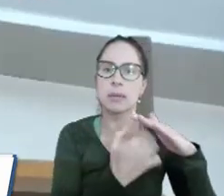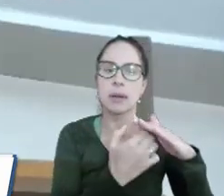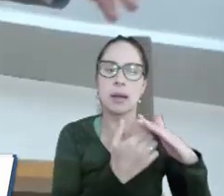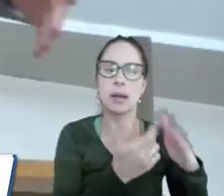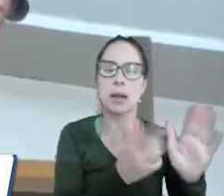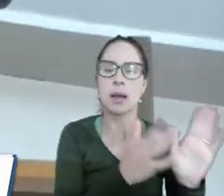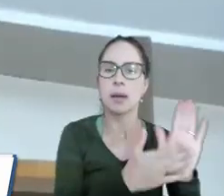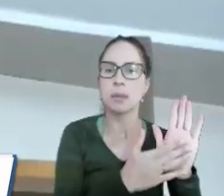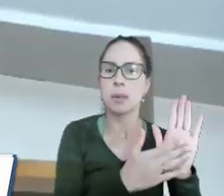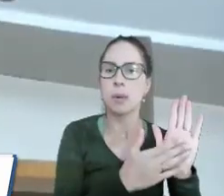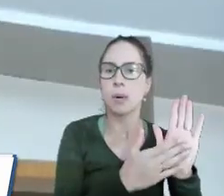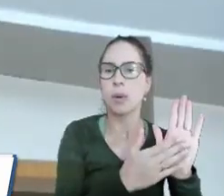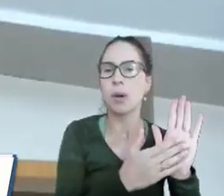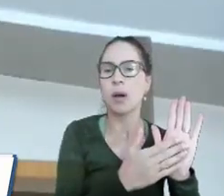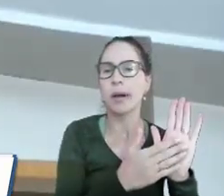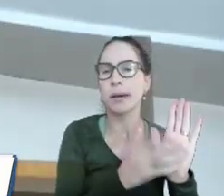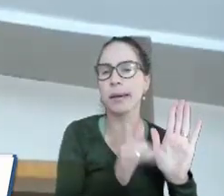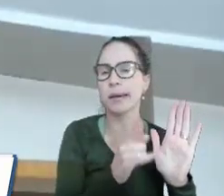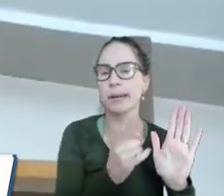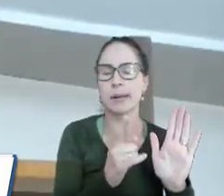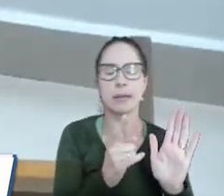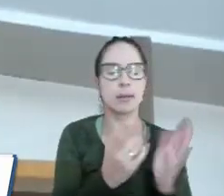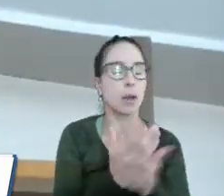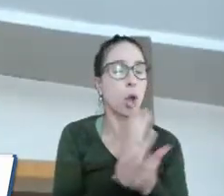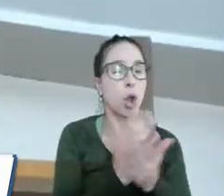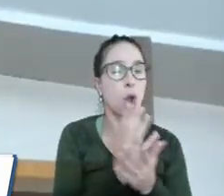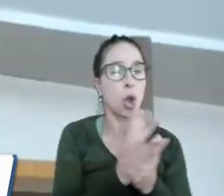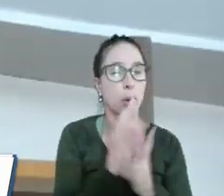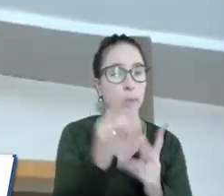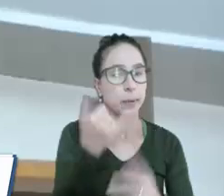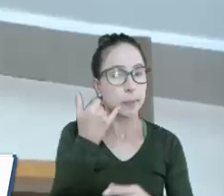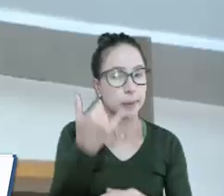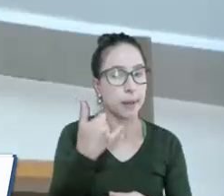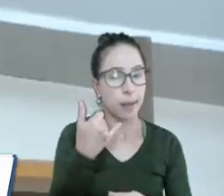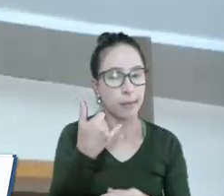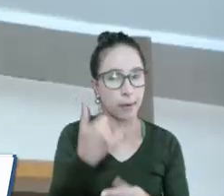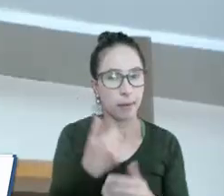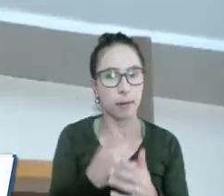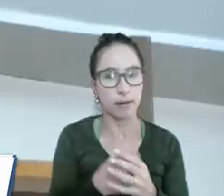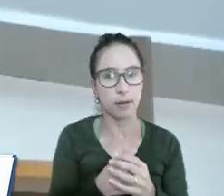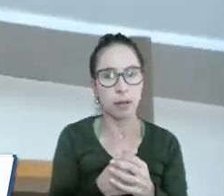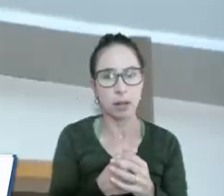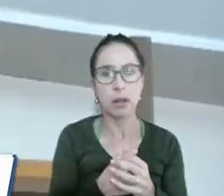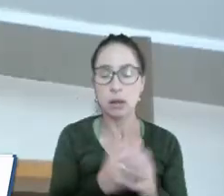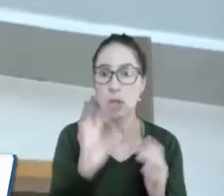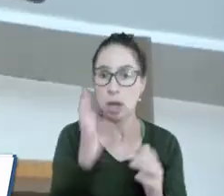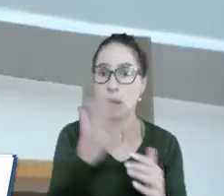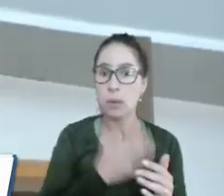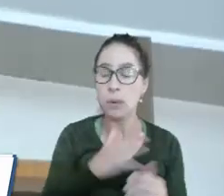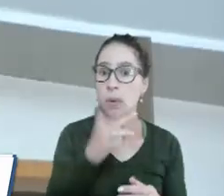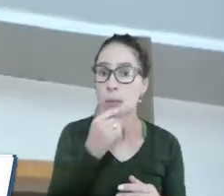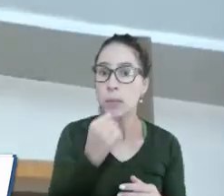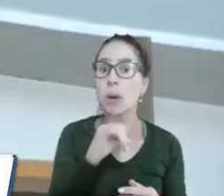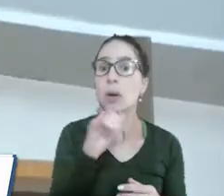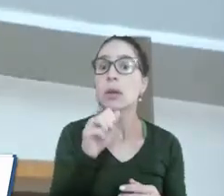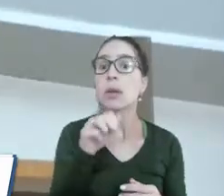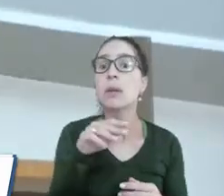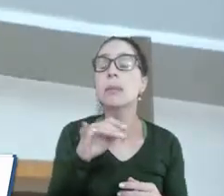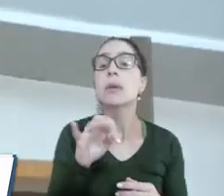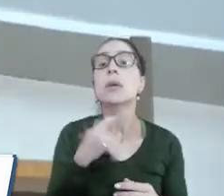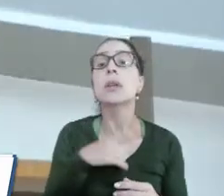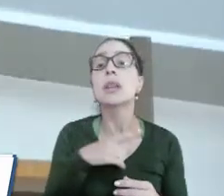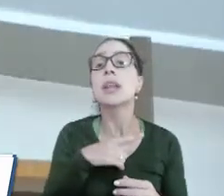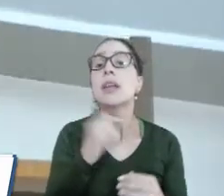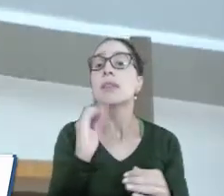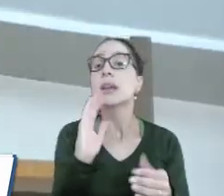tipo de serviço, que fica enchendo o saco de todo mundo nos telefones aí. Aconteceu com o meu irmão, com o Jamilton, que teve que